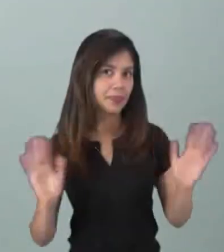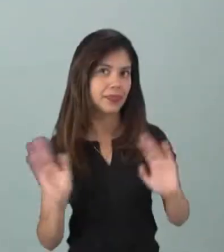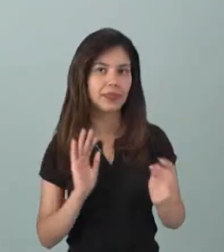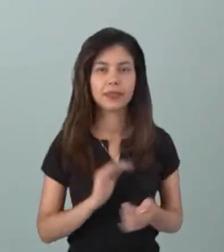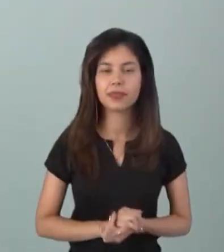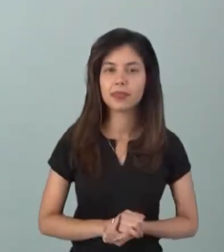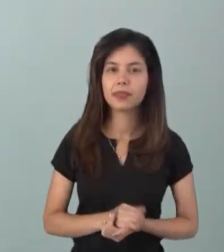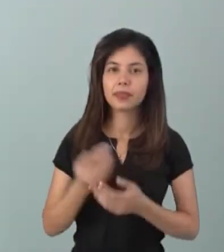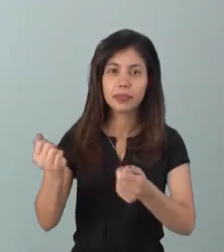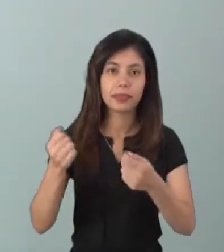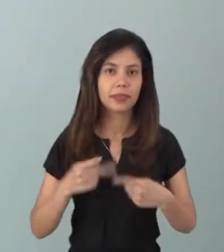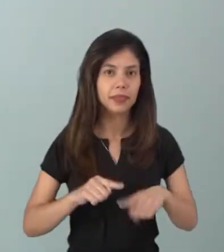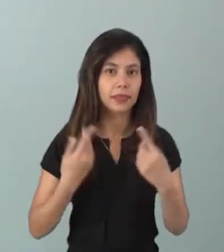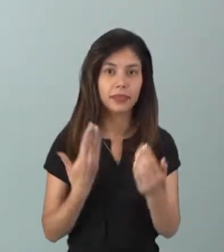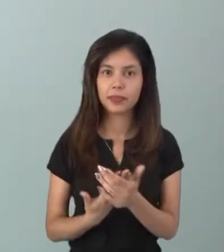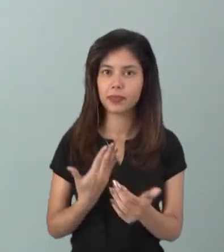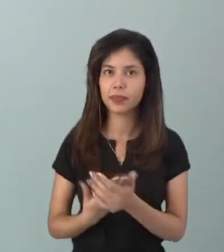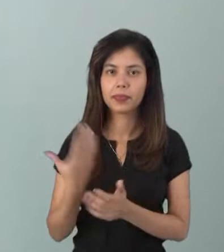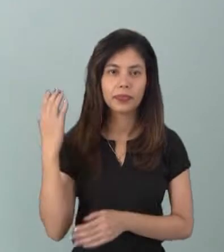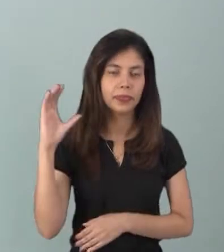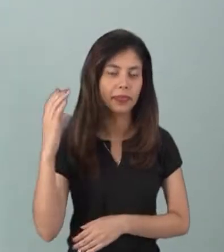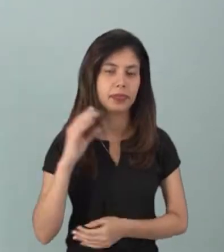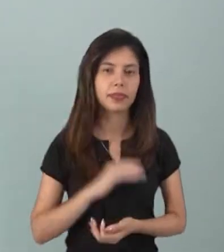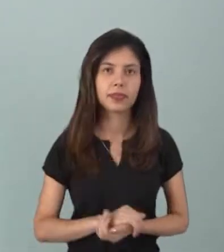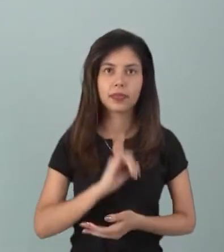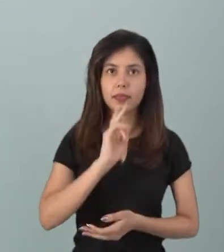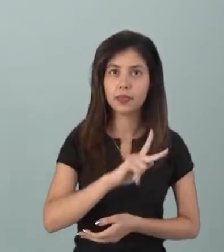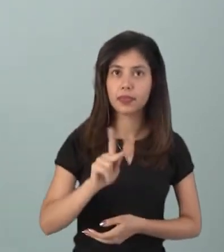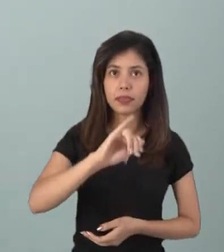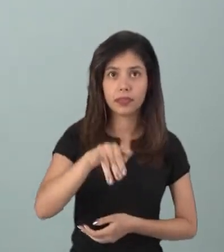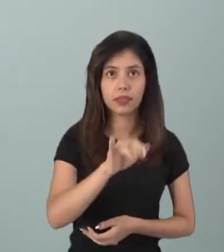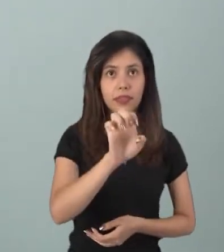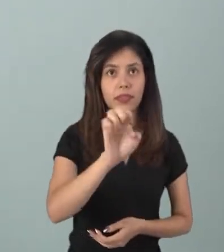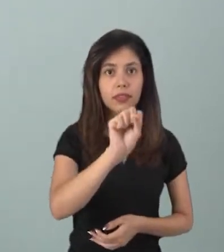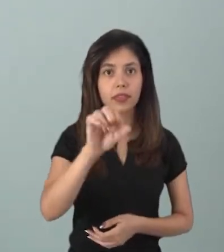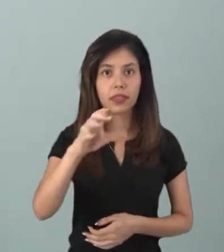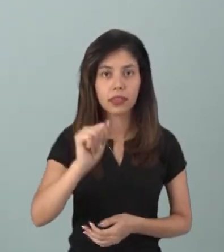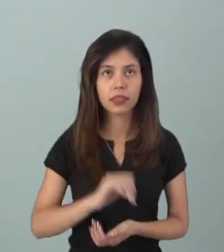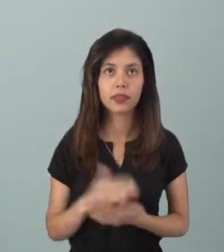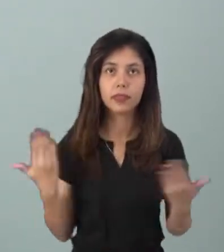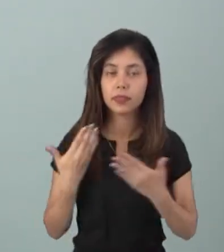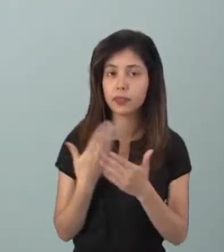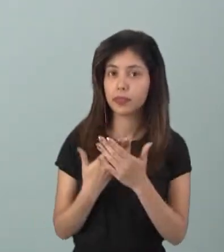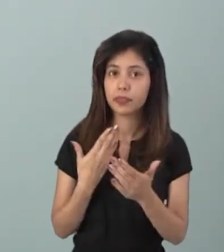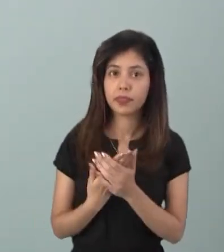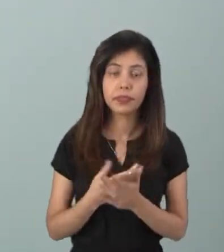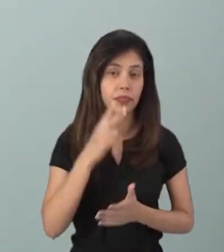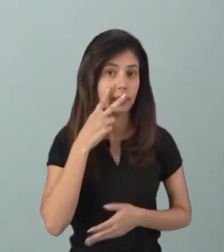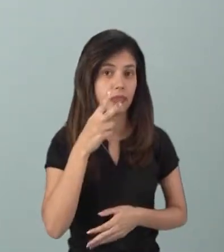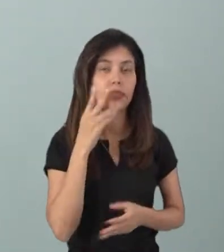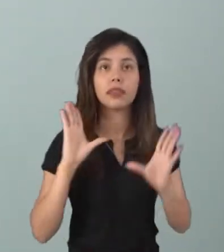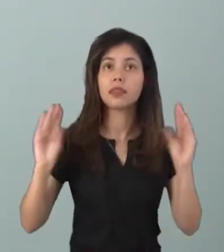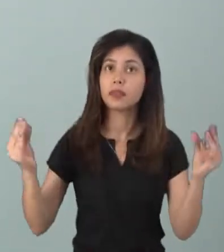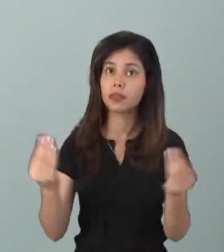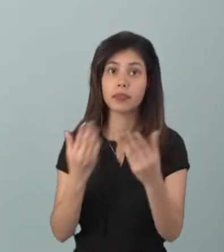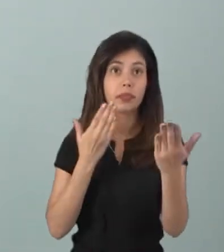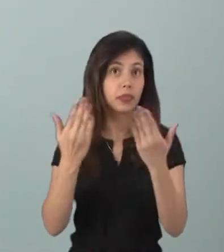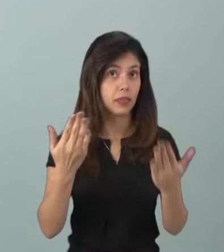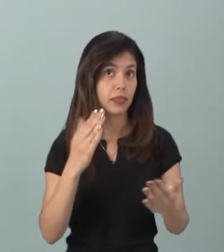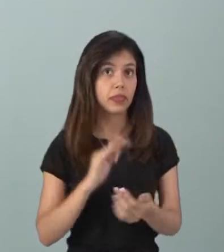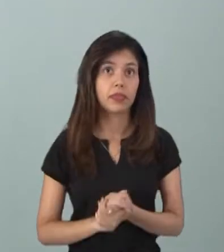Olá, bem-vindos a mais uma aula de ciências. Eu sou a professora Jéssica. Na aula de hoje nós veremos sobre as